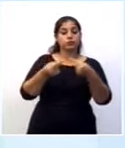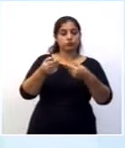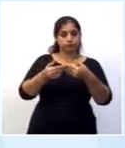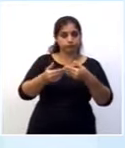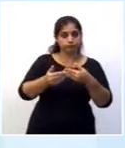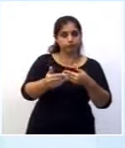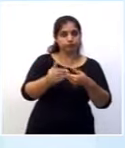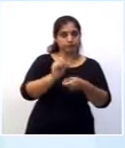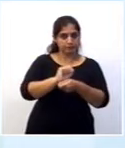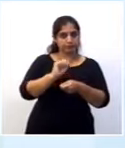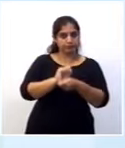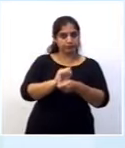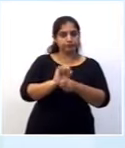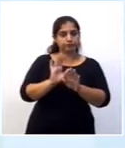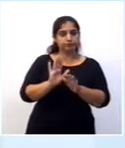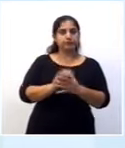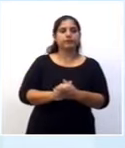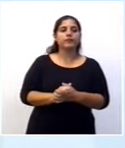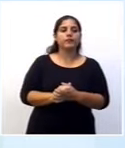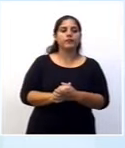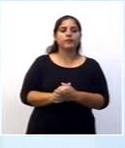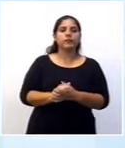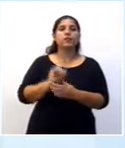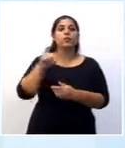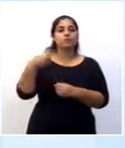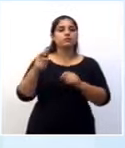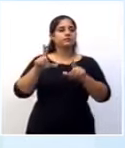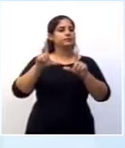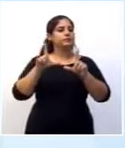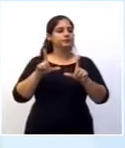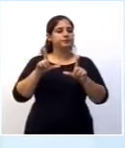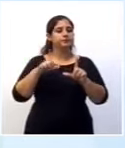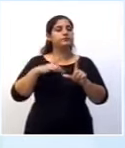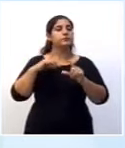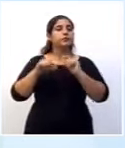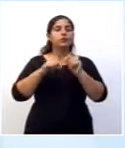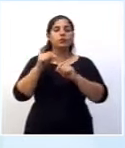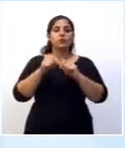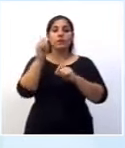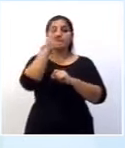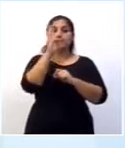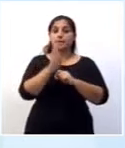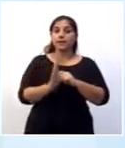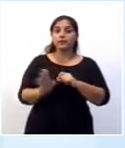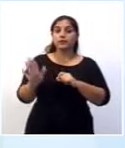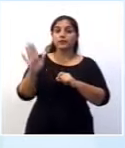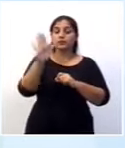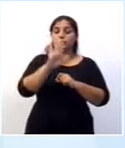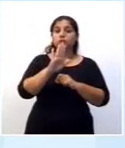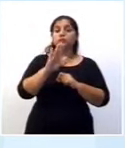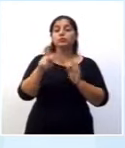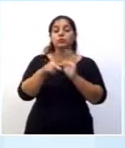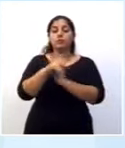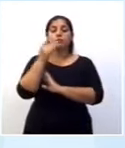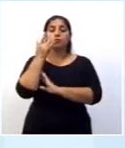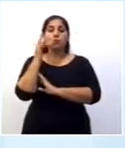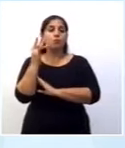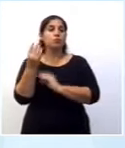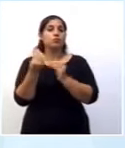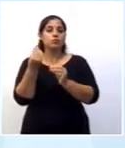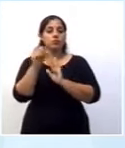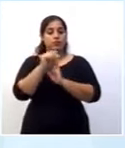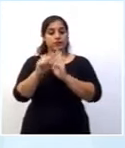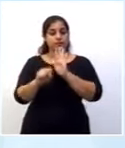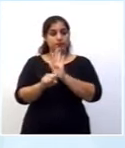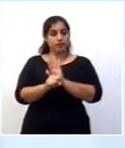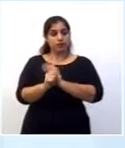mais à frente. Então, no nosso próximo slide, a gente vai falar da questão do Brasil e o ouro. Né? No fim do